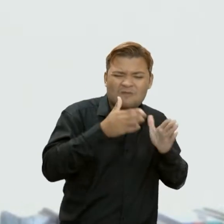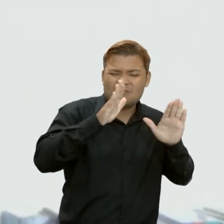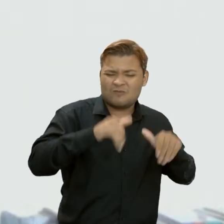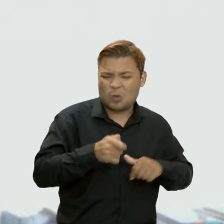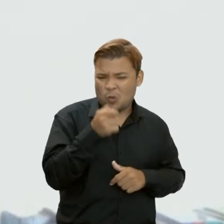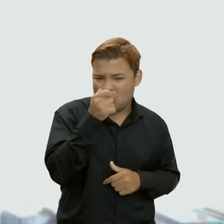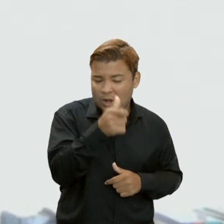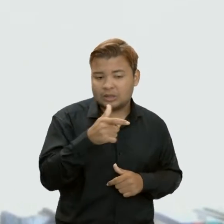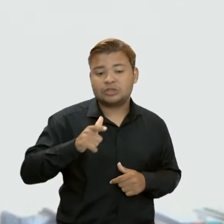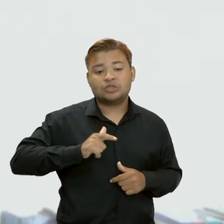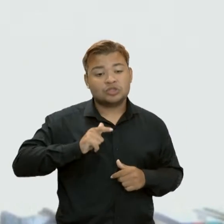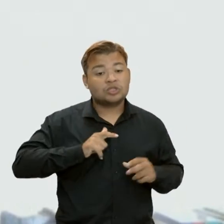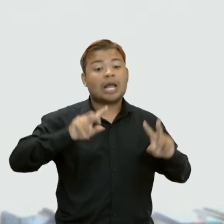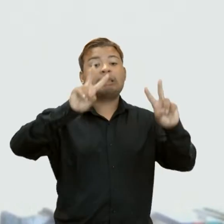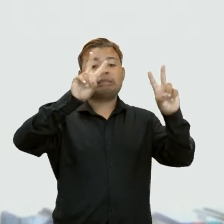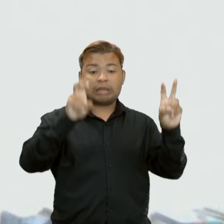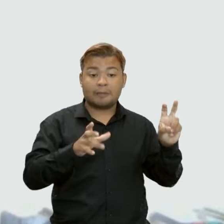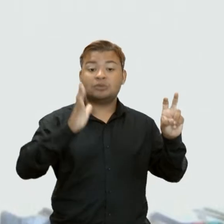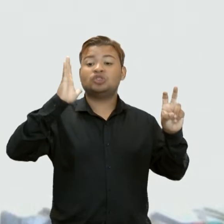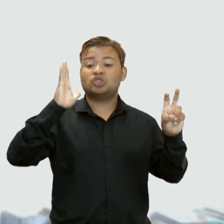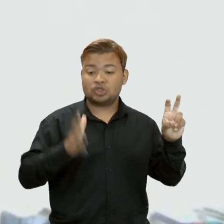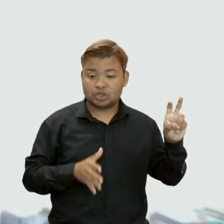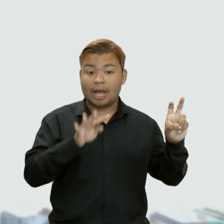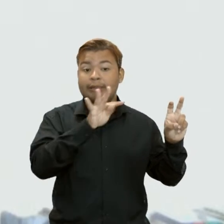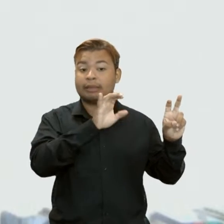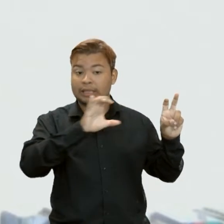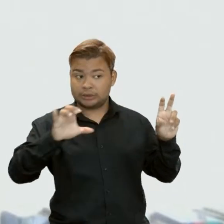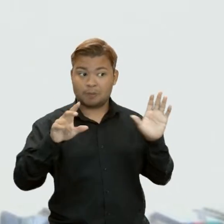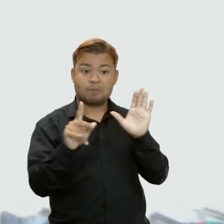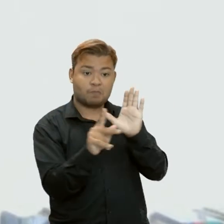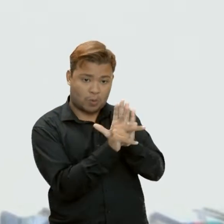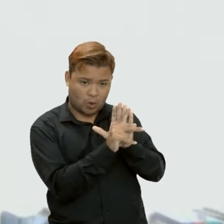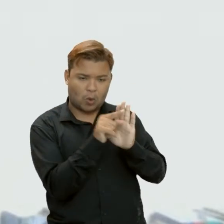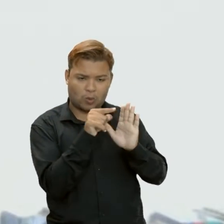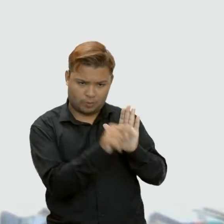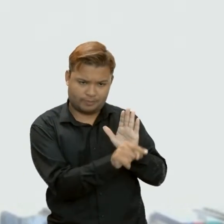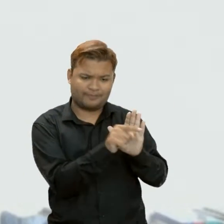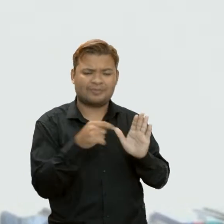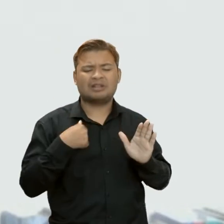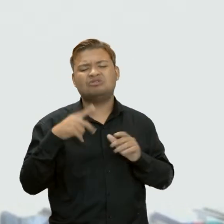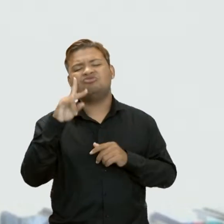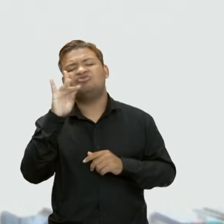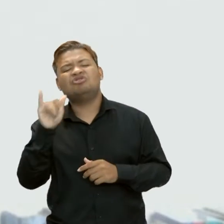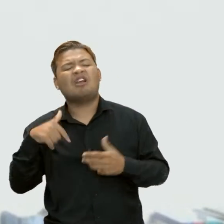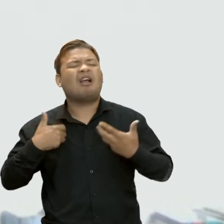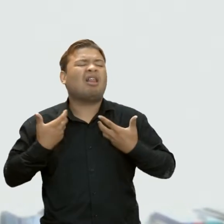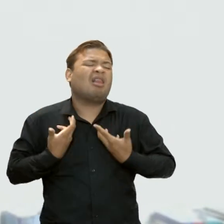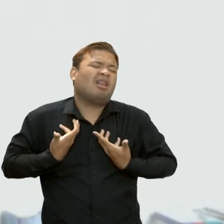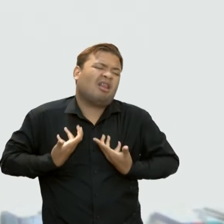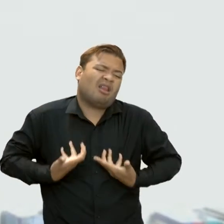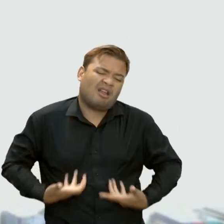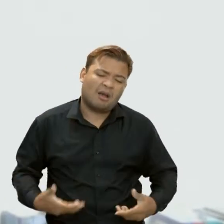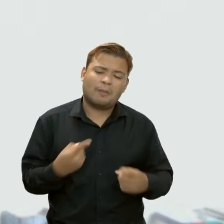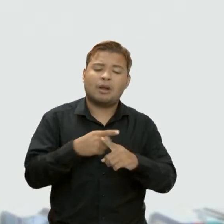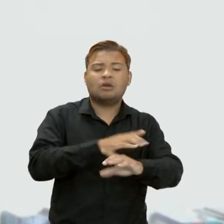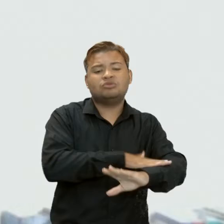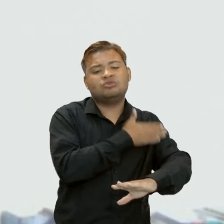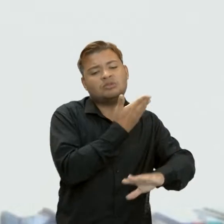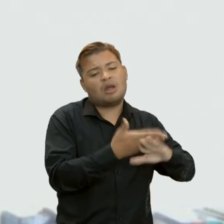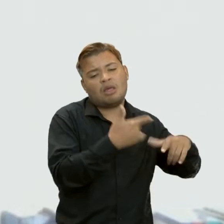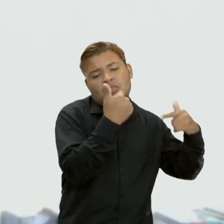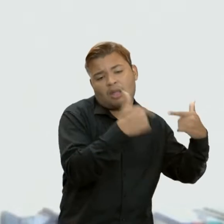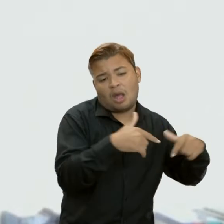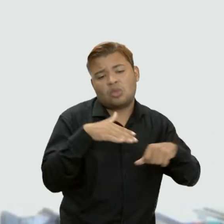tema específico de TCC e num dia muito cansado, eu trabalhava o dia todo, estudava à noite, a